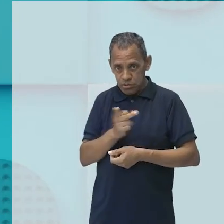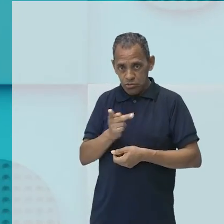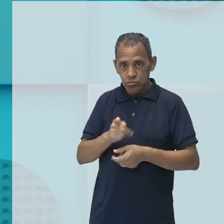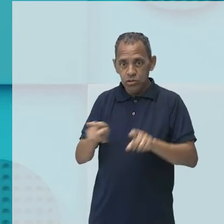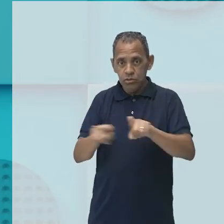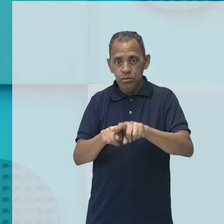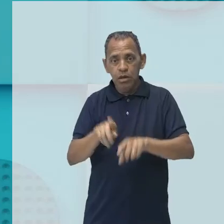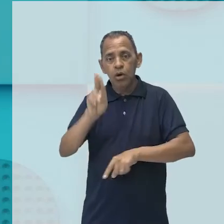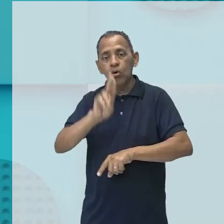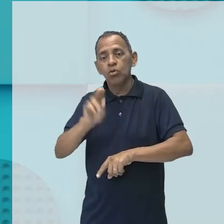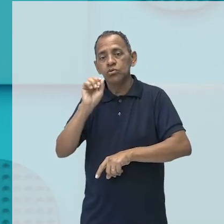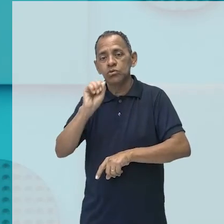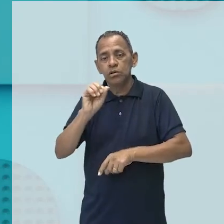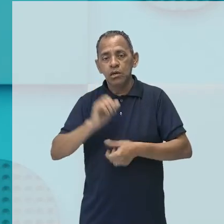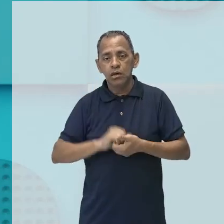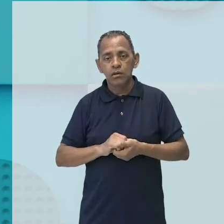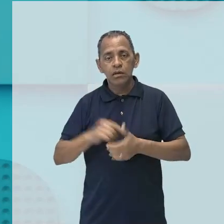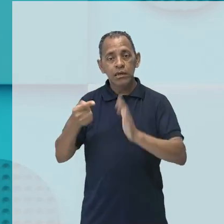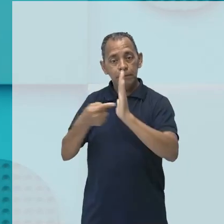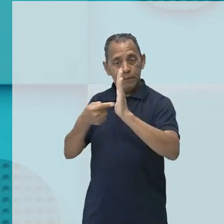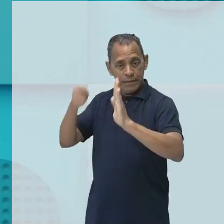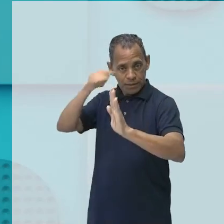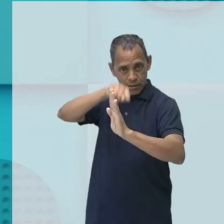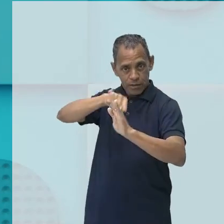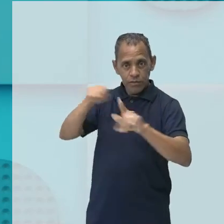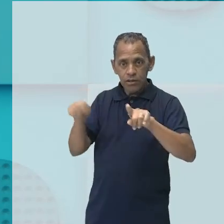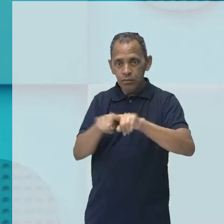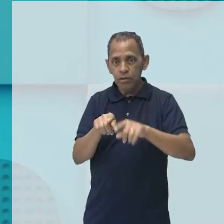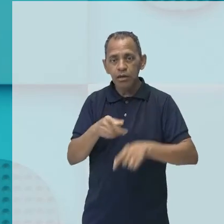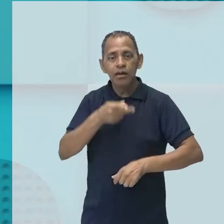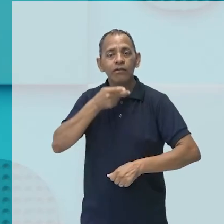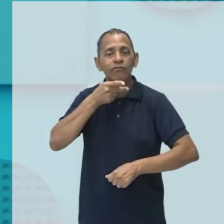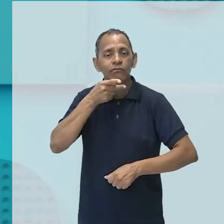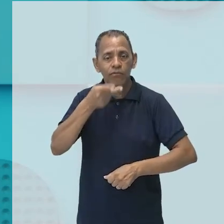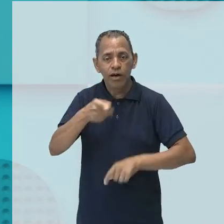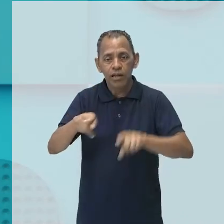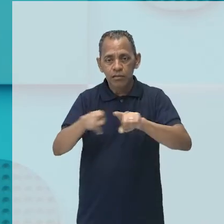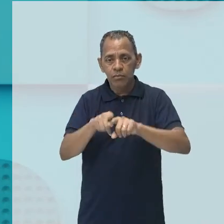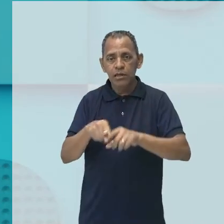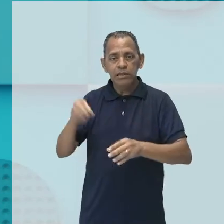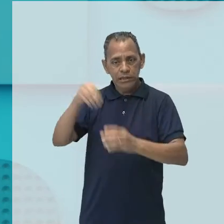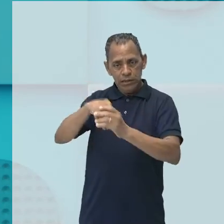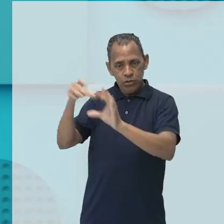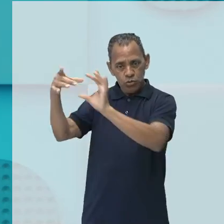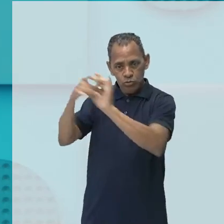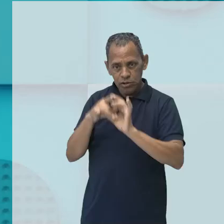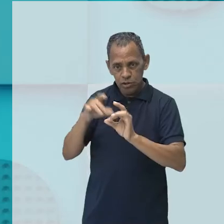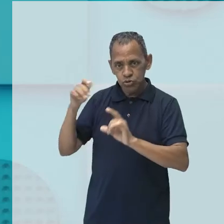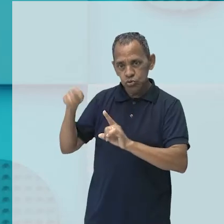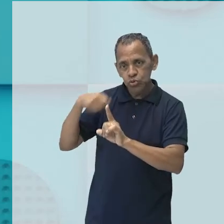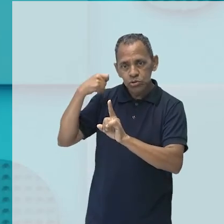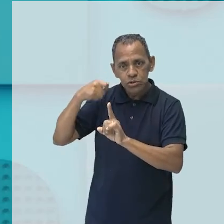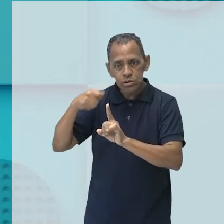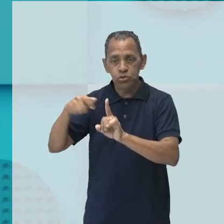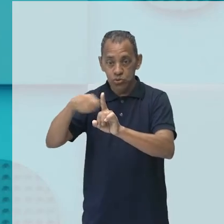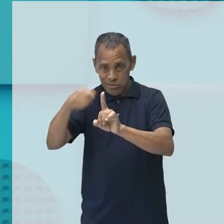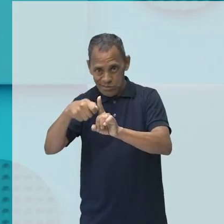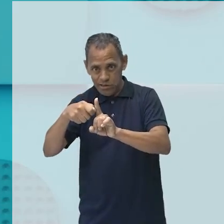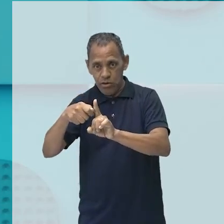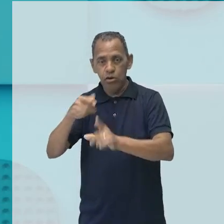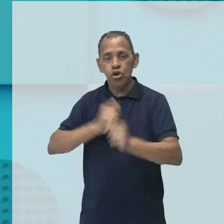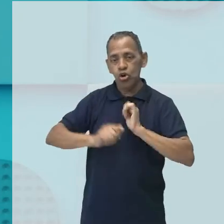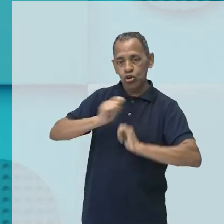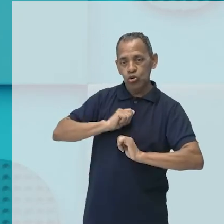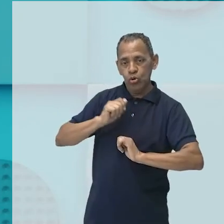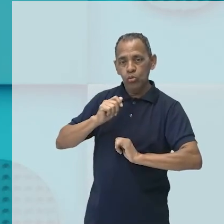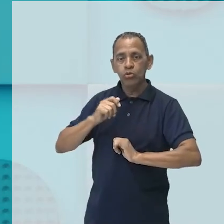ela usa, né, a metáfora, ela usa a fala, ela usa o contexto social, econômico e político do Brasil